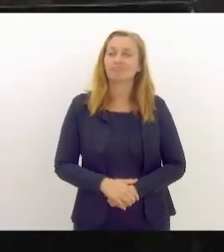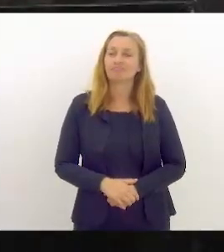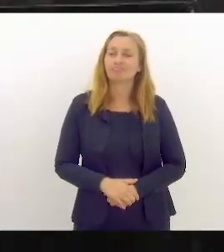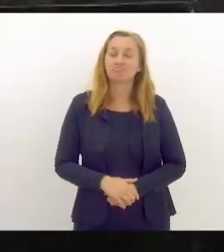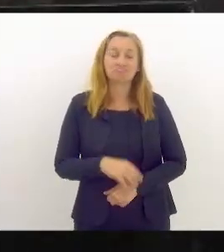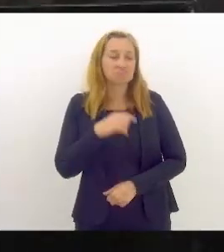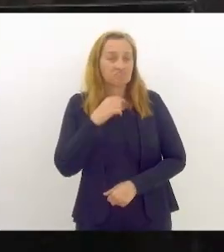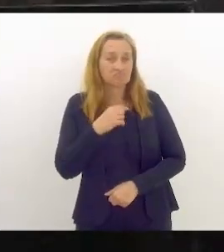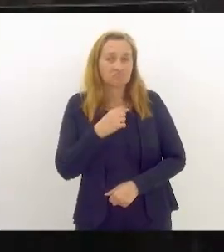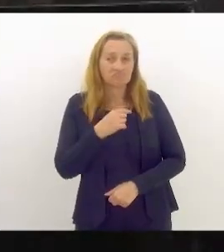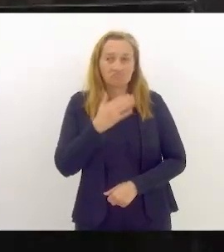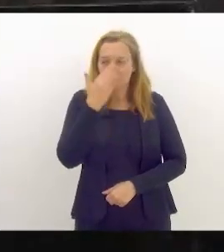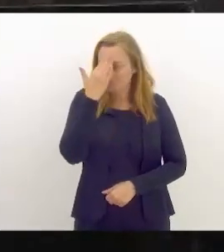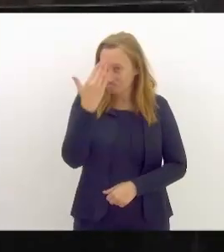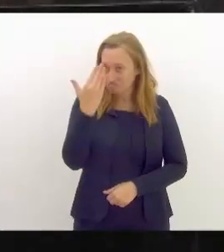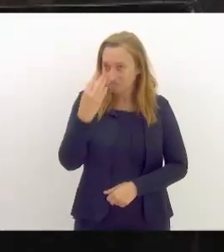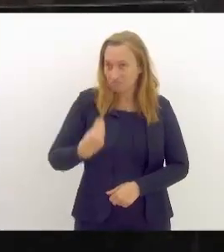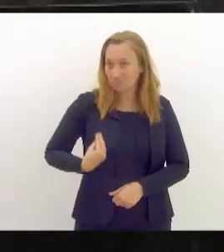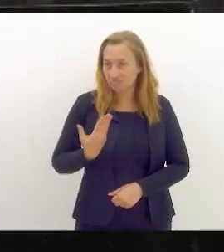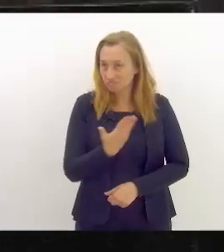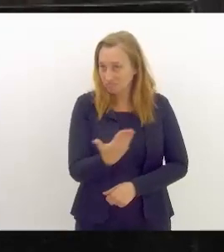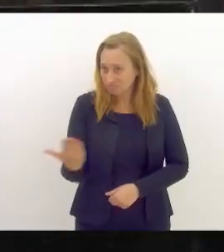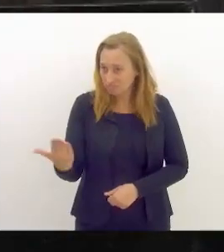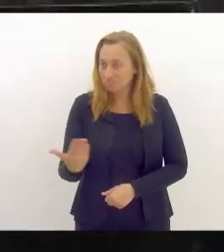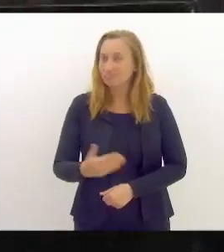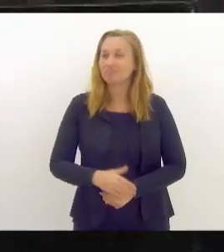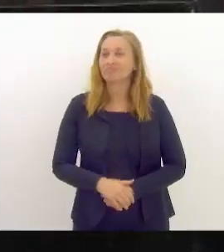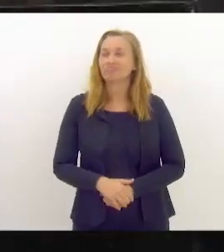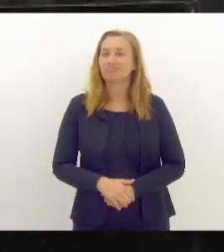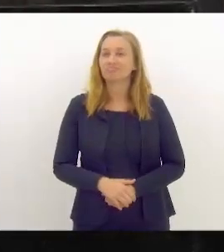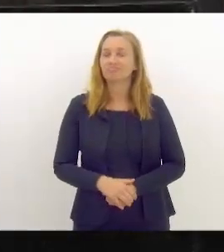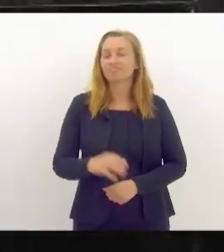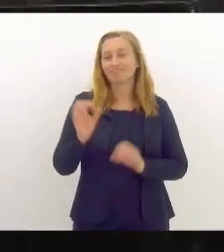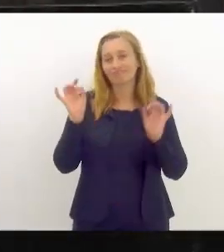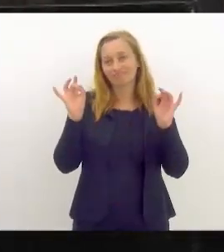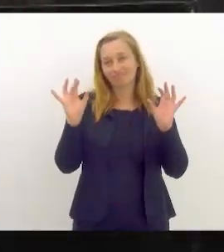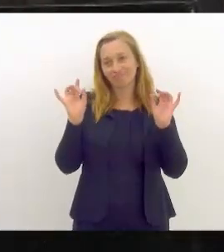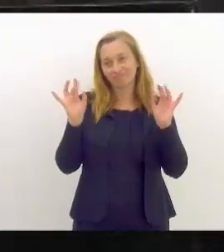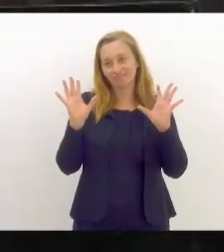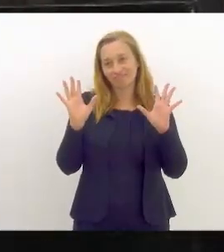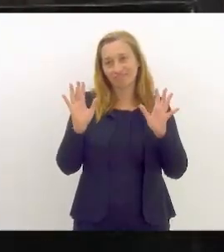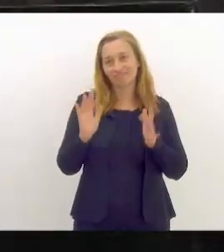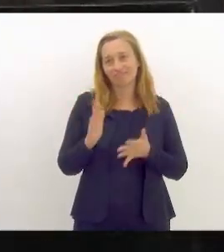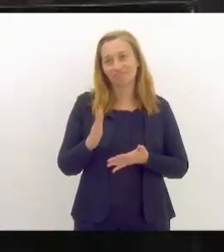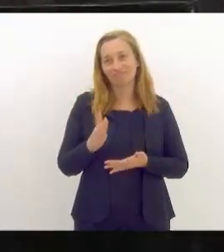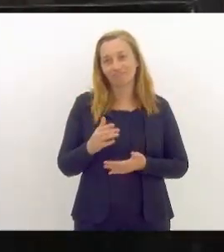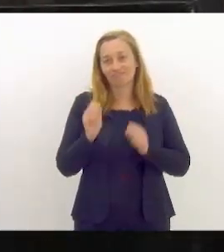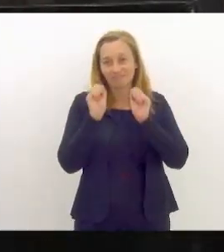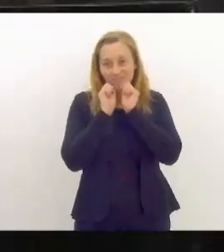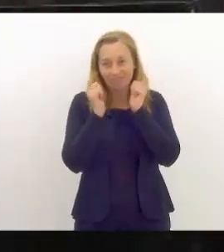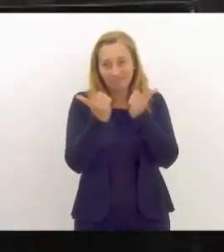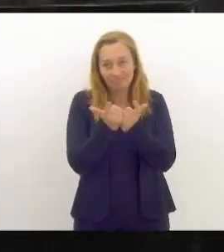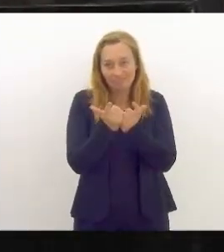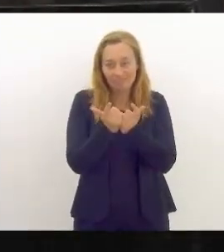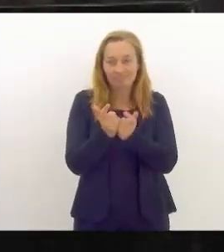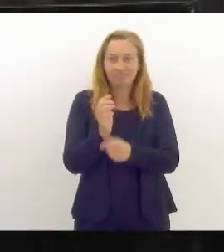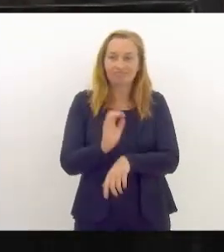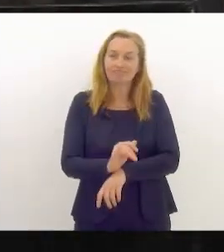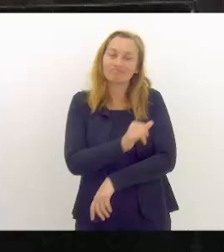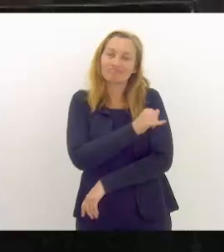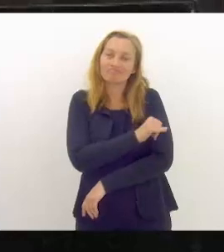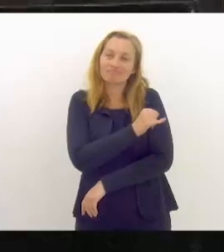Sem dúvida nenhuma agradeço a presença de todos vocês em especial Assembleia Legislativa do Estado do Rio de